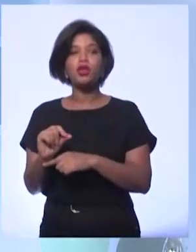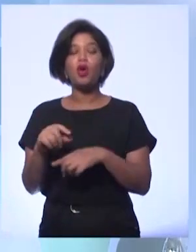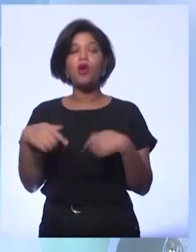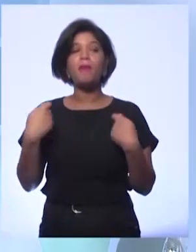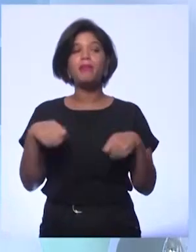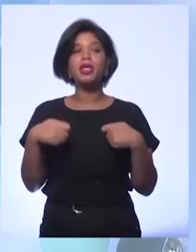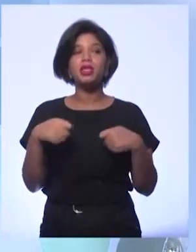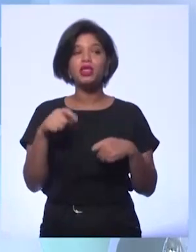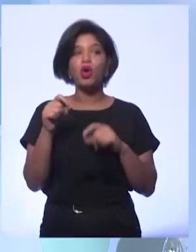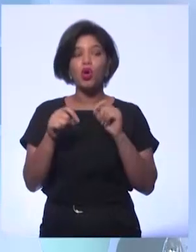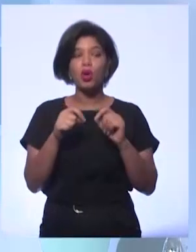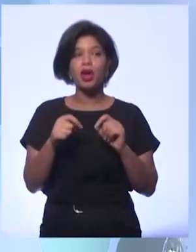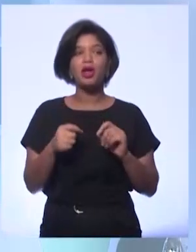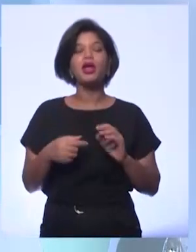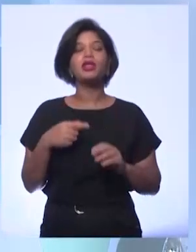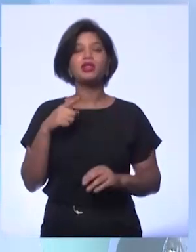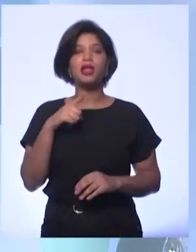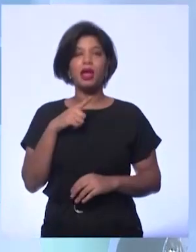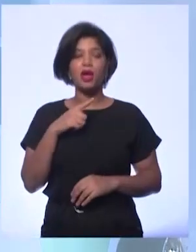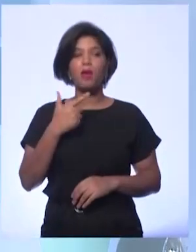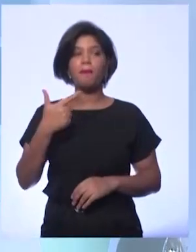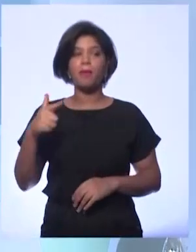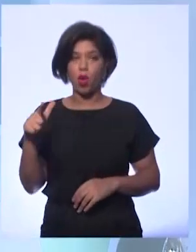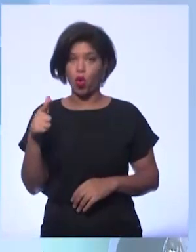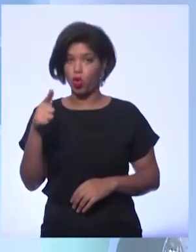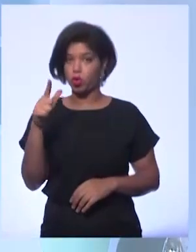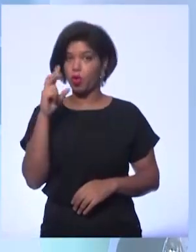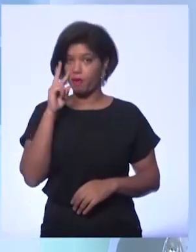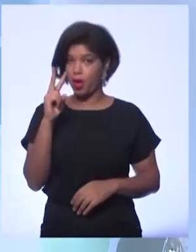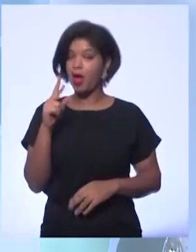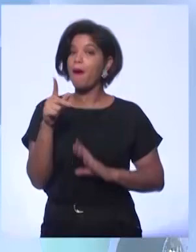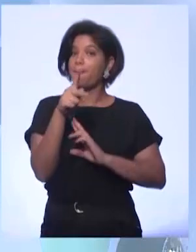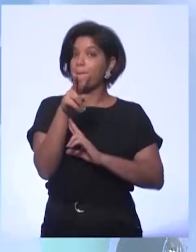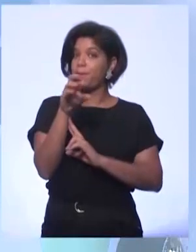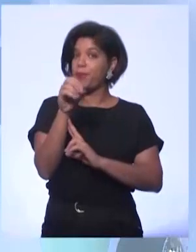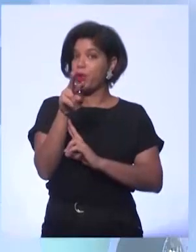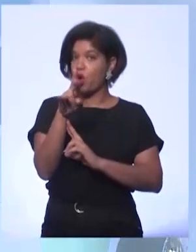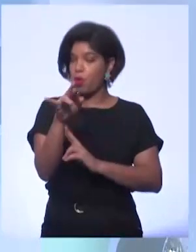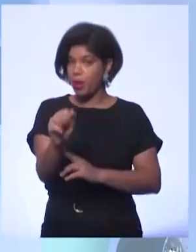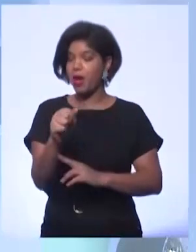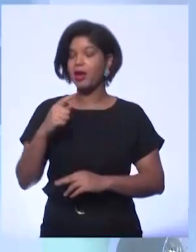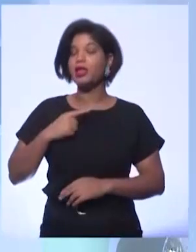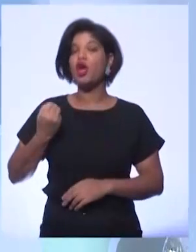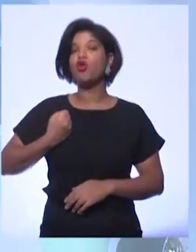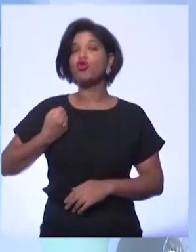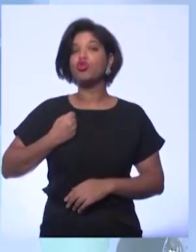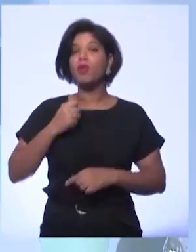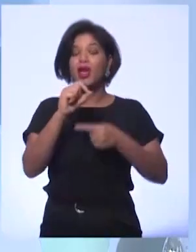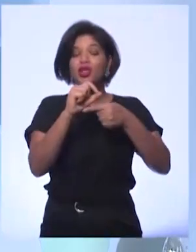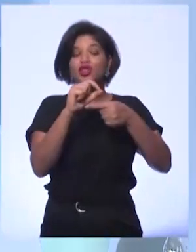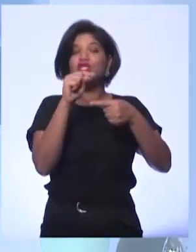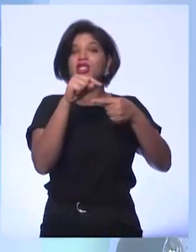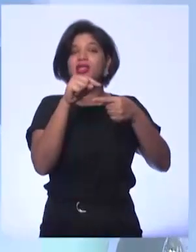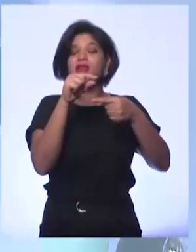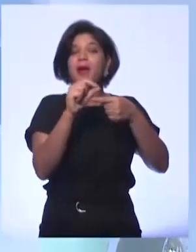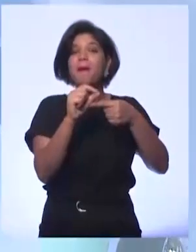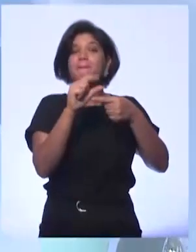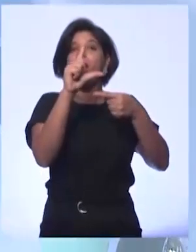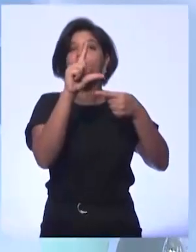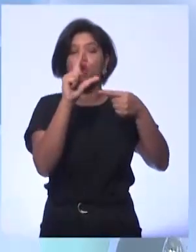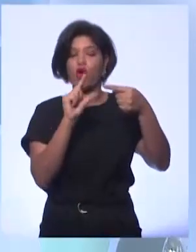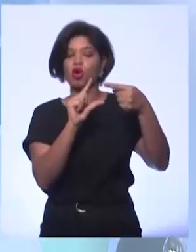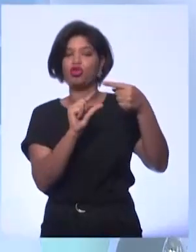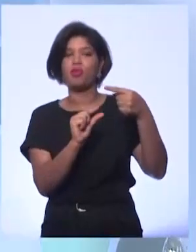descartar que é menor. E a menor que o inteiro é a fração o quê? Própria, onde o número de cima é menor que o de baixo. Então, o item